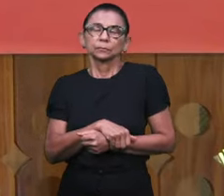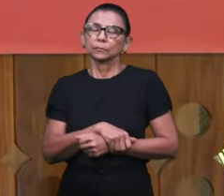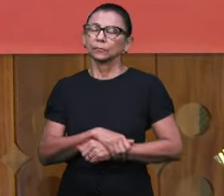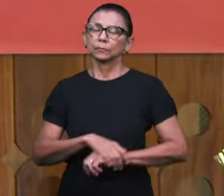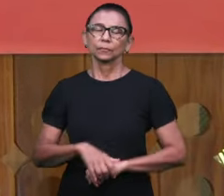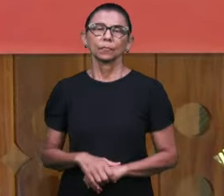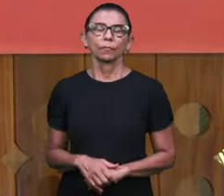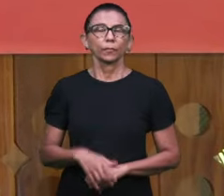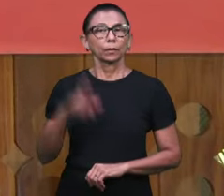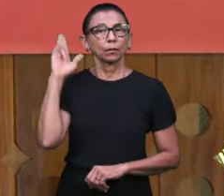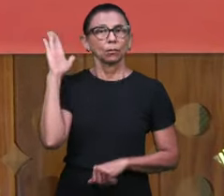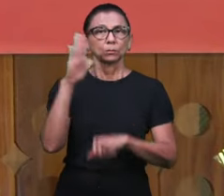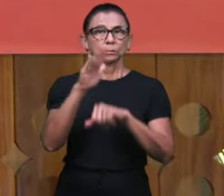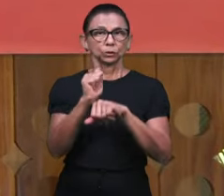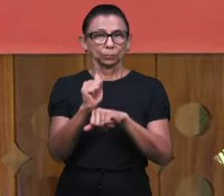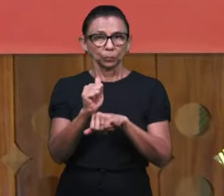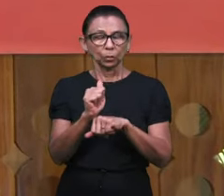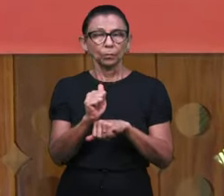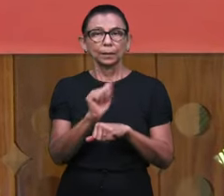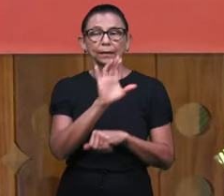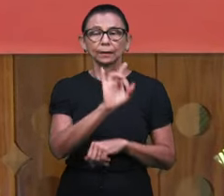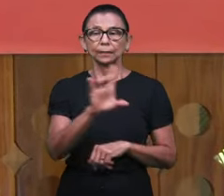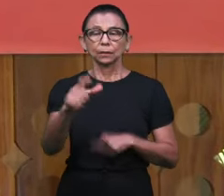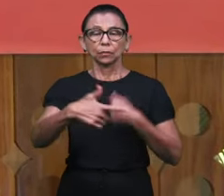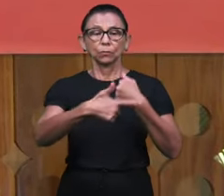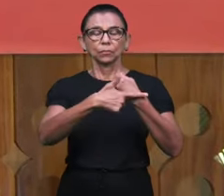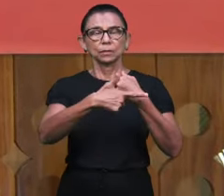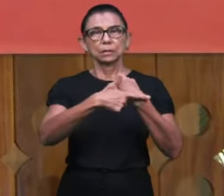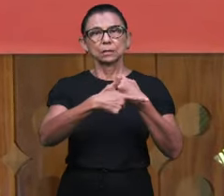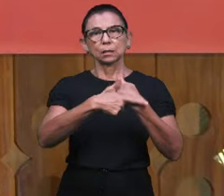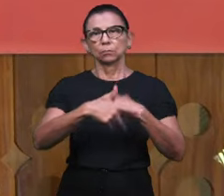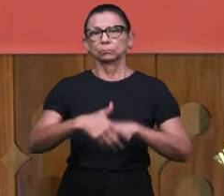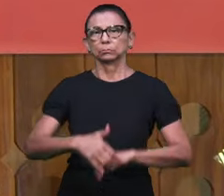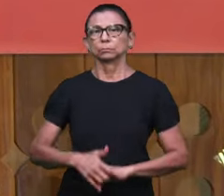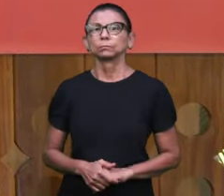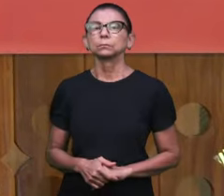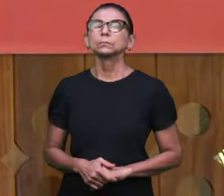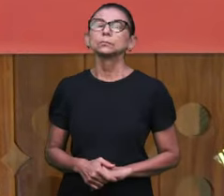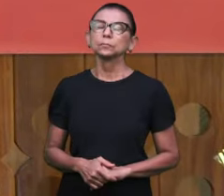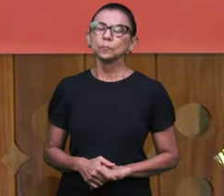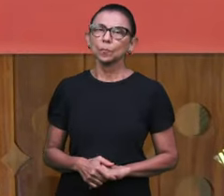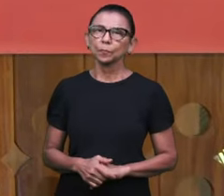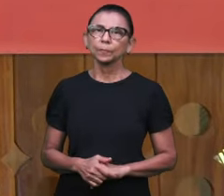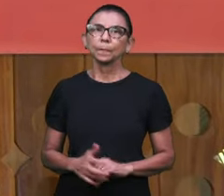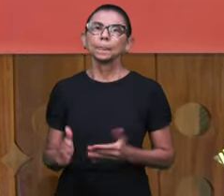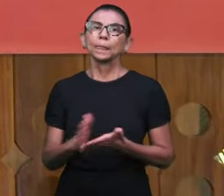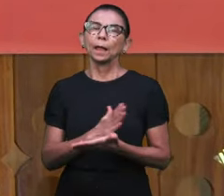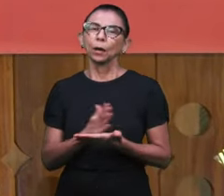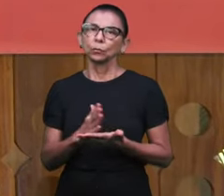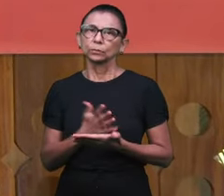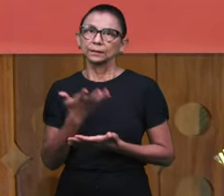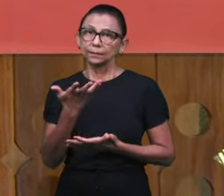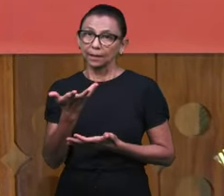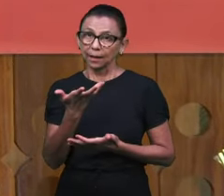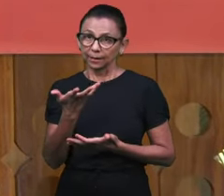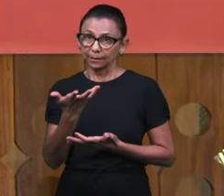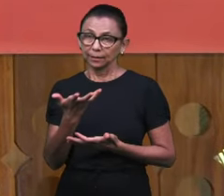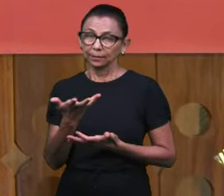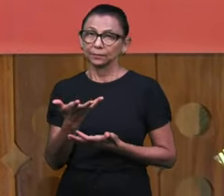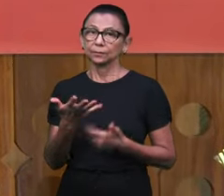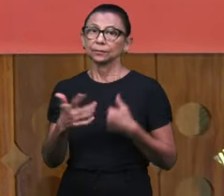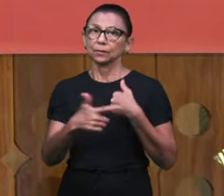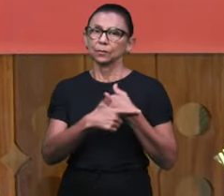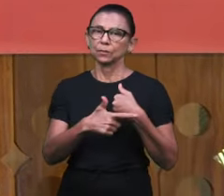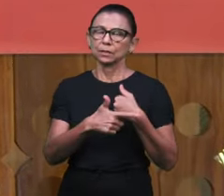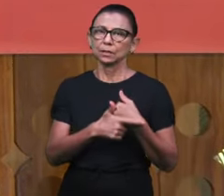Uns lutam para executar, para realizar. Outros não dão valor